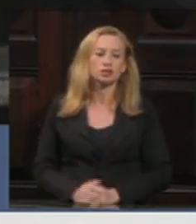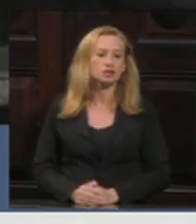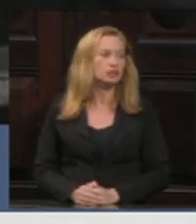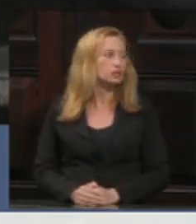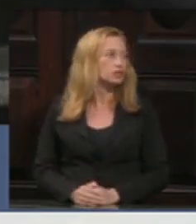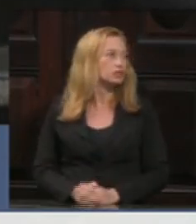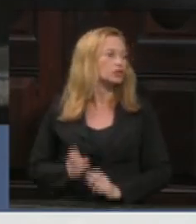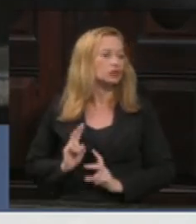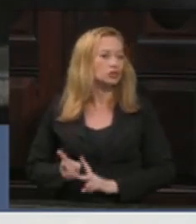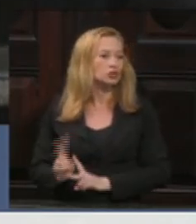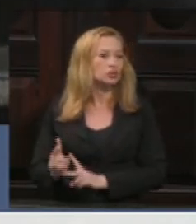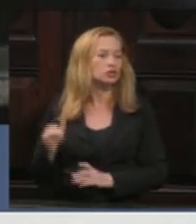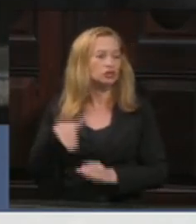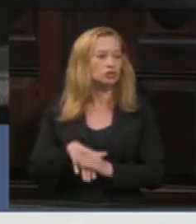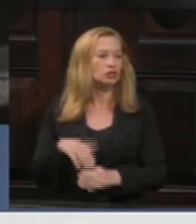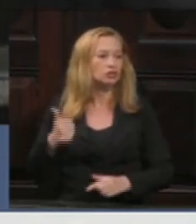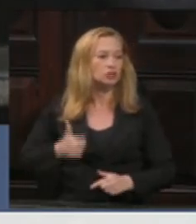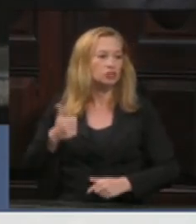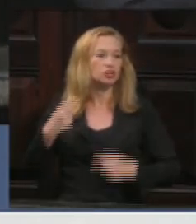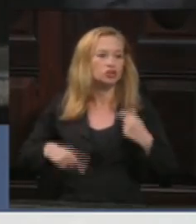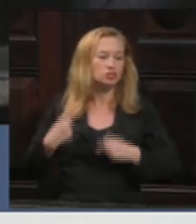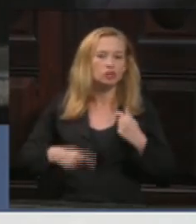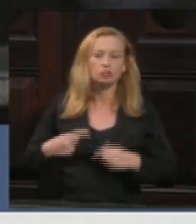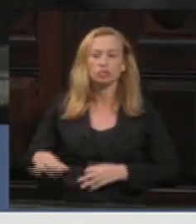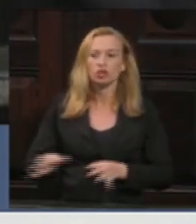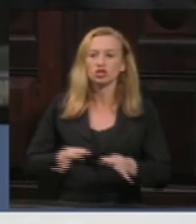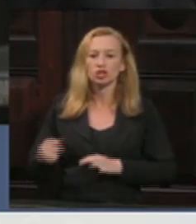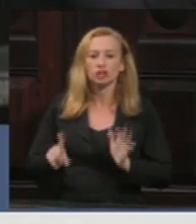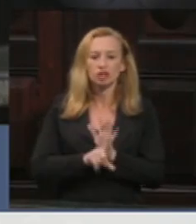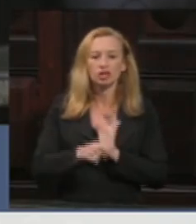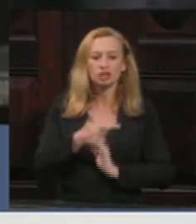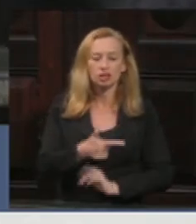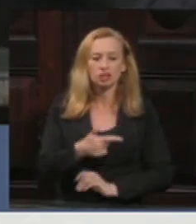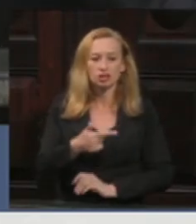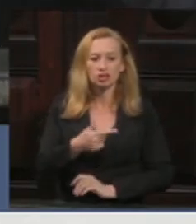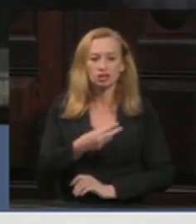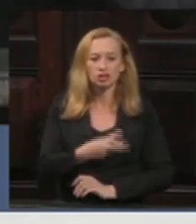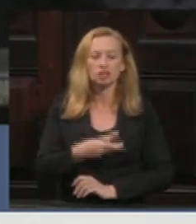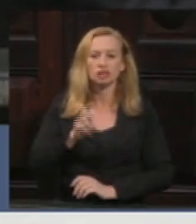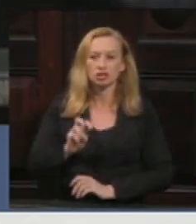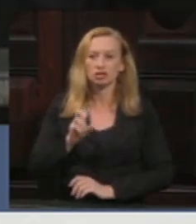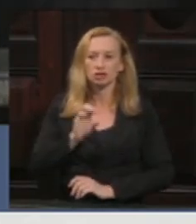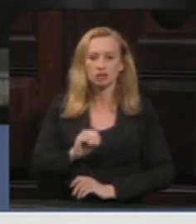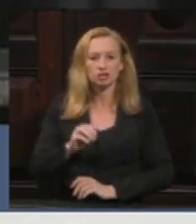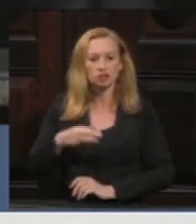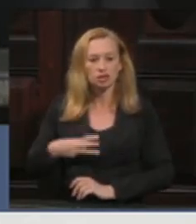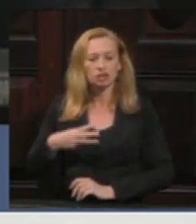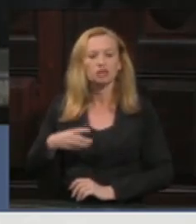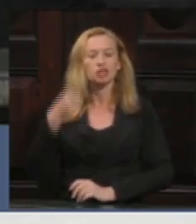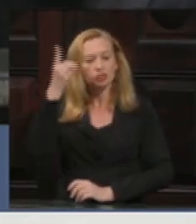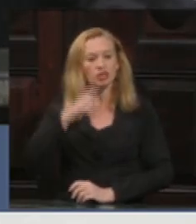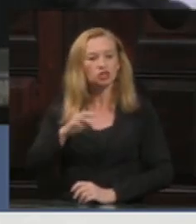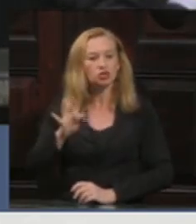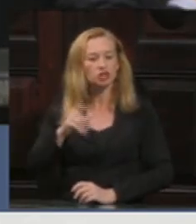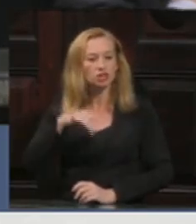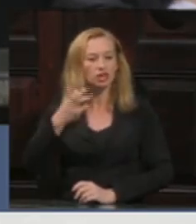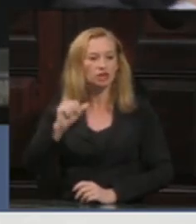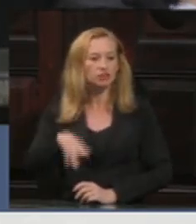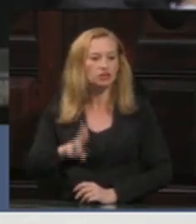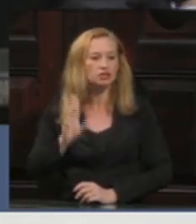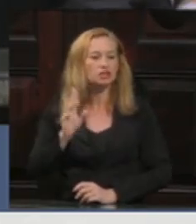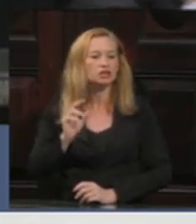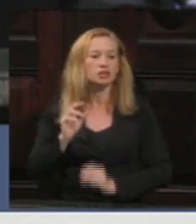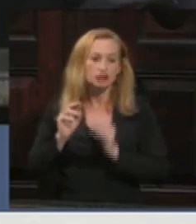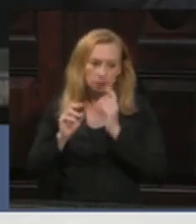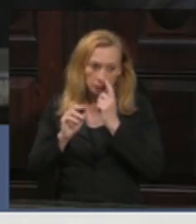Em continuação da votação, em primeira discussão, projeto de lei 3501/2017, de autoria dos deputados Dr. Julianelli, Flávio Serafini e Valdeir Carneiro.